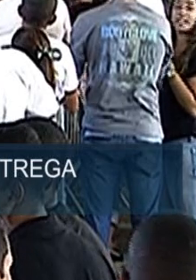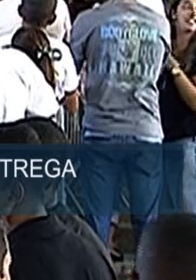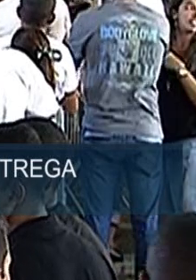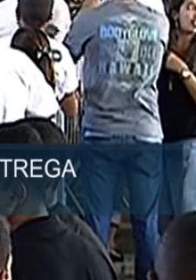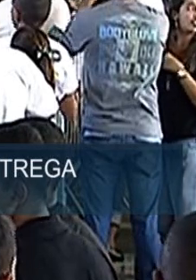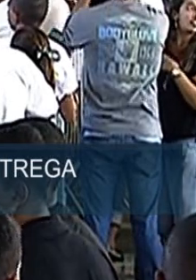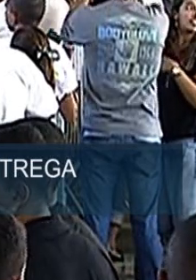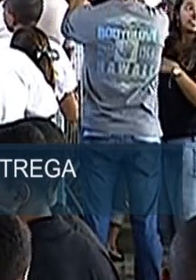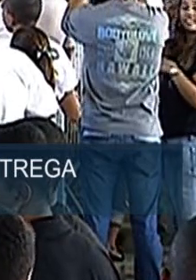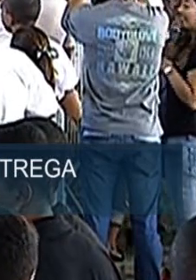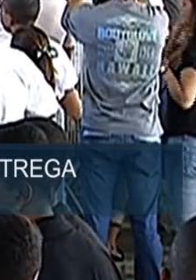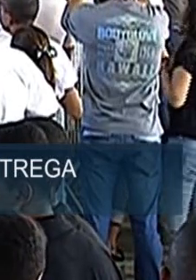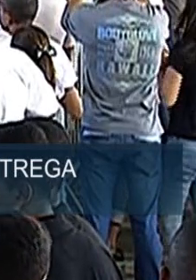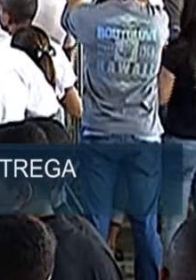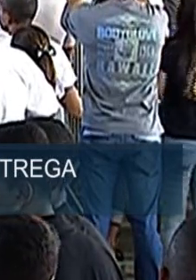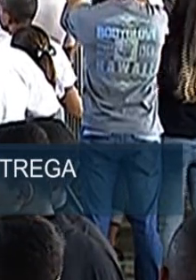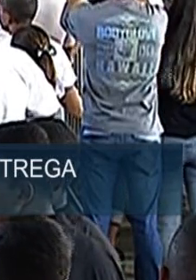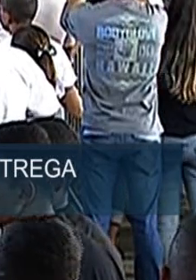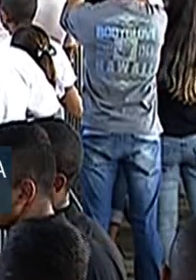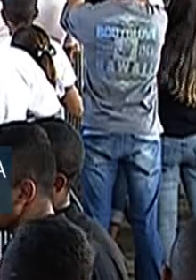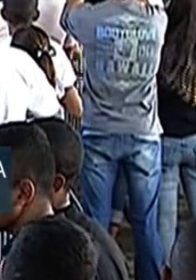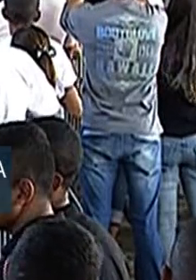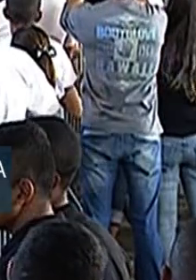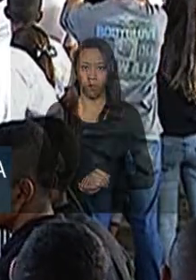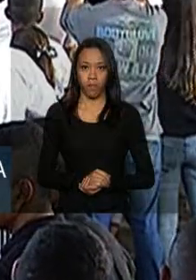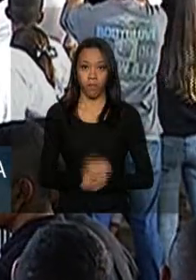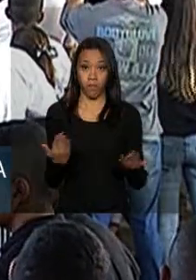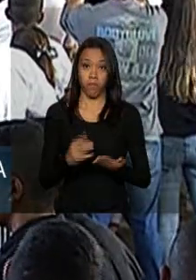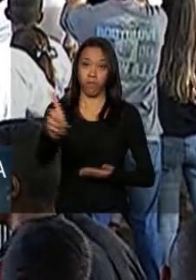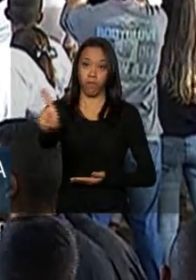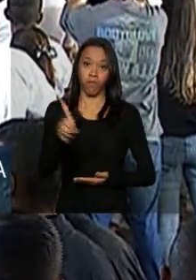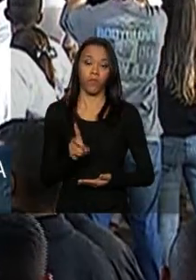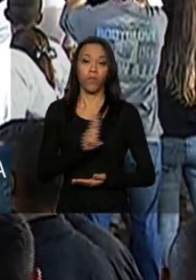E a senhora Aline dos Santos de Almeida